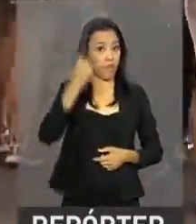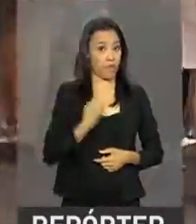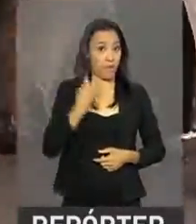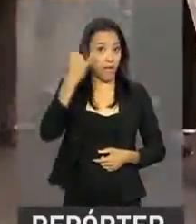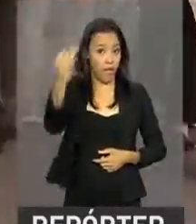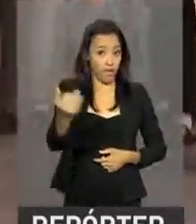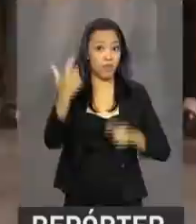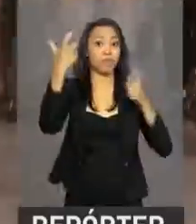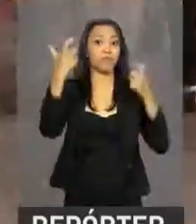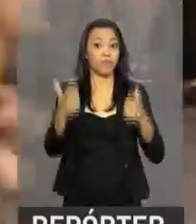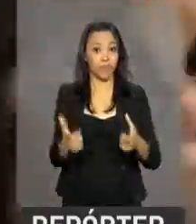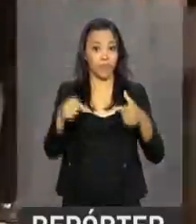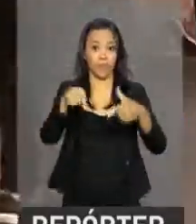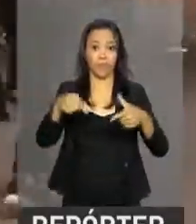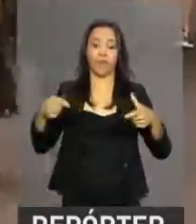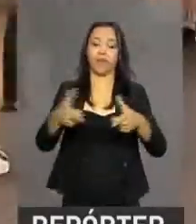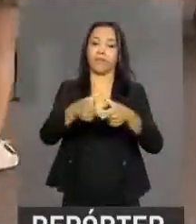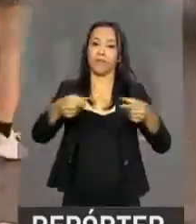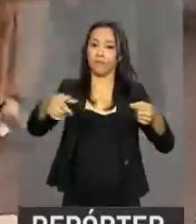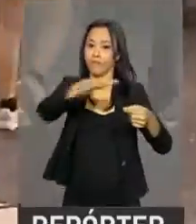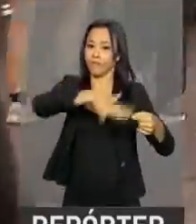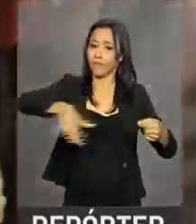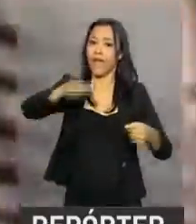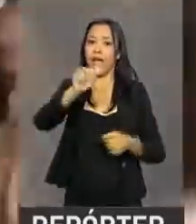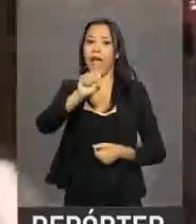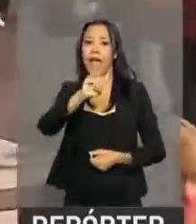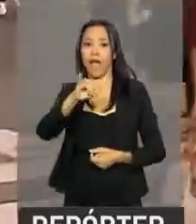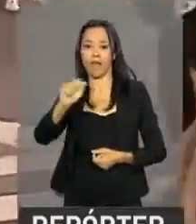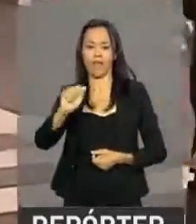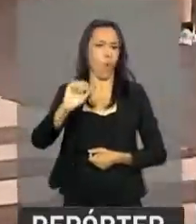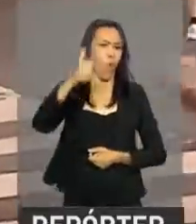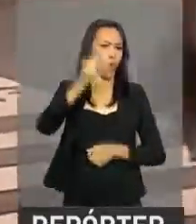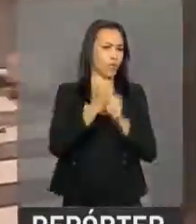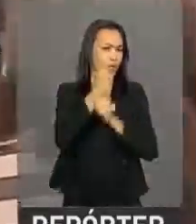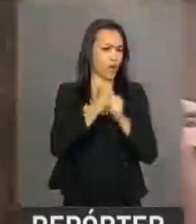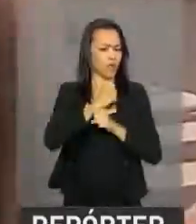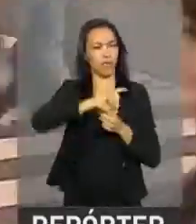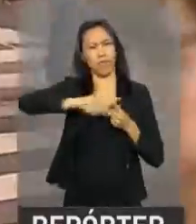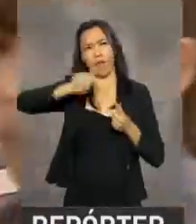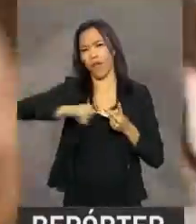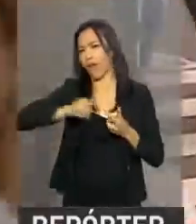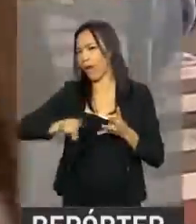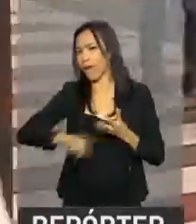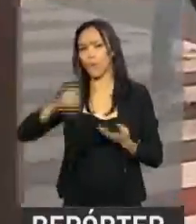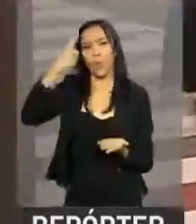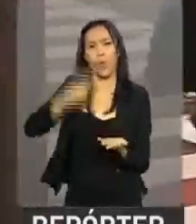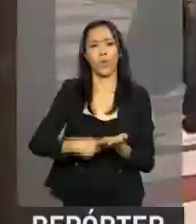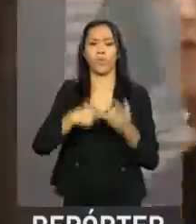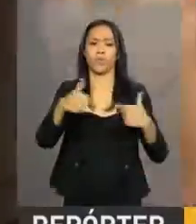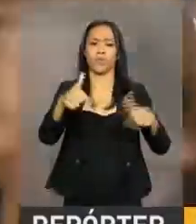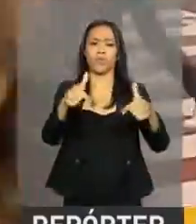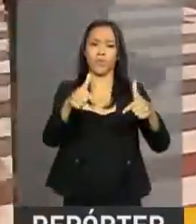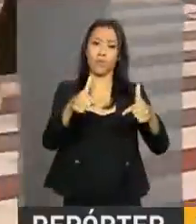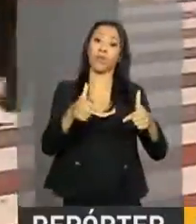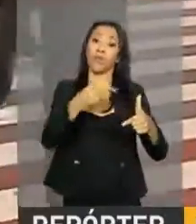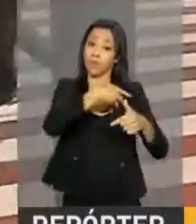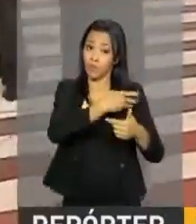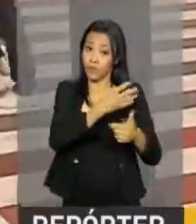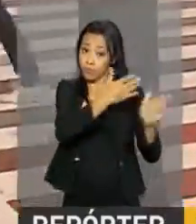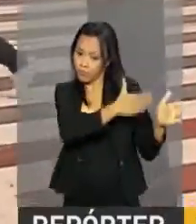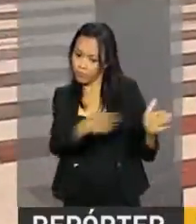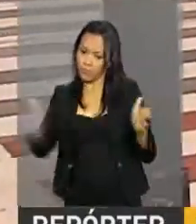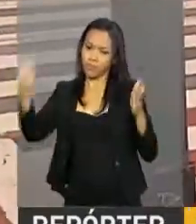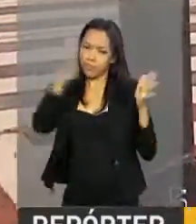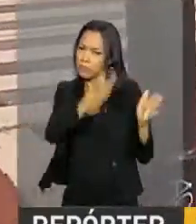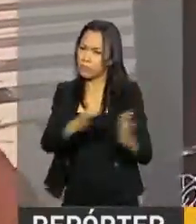Estado brasileiro ao país asiático em 11 anos. São vários compromissos durante essa visita, uma série